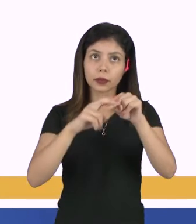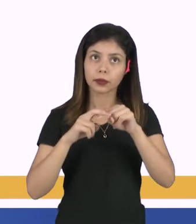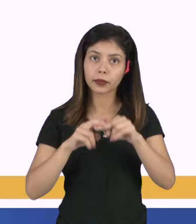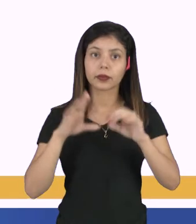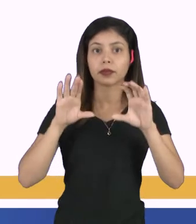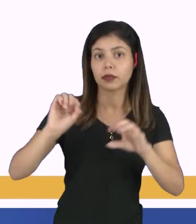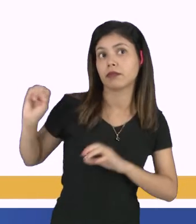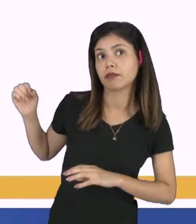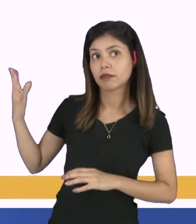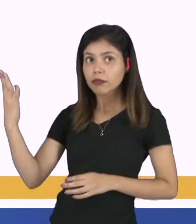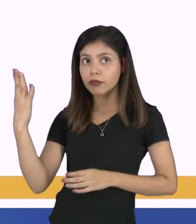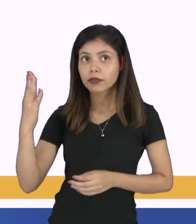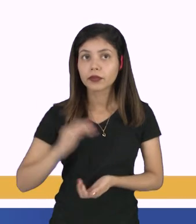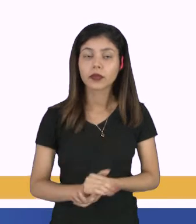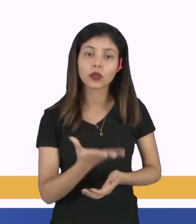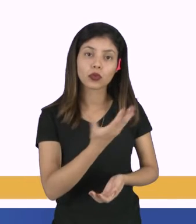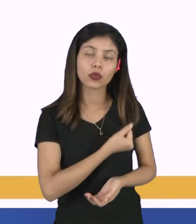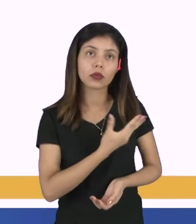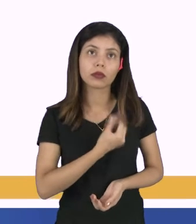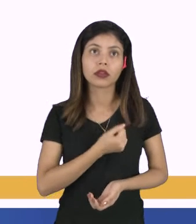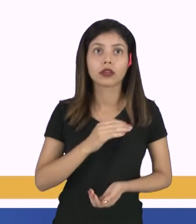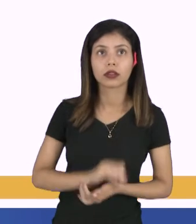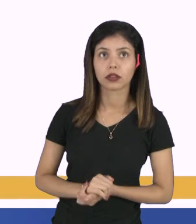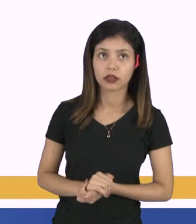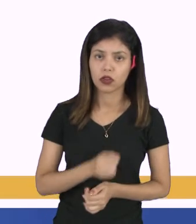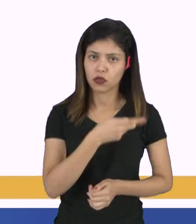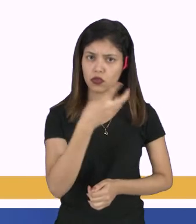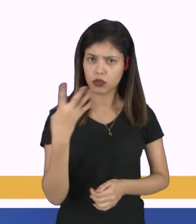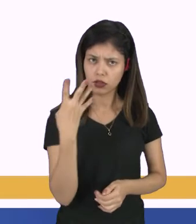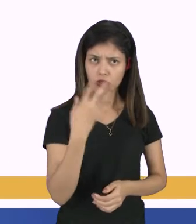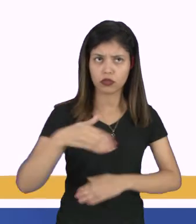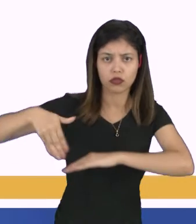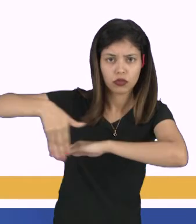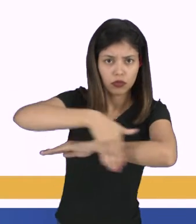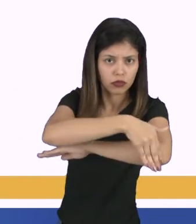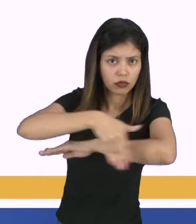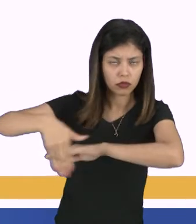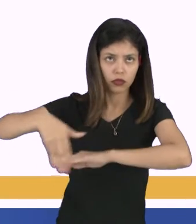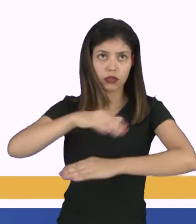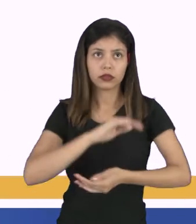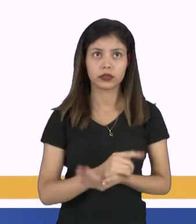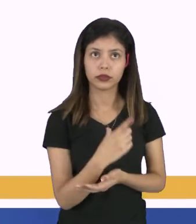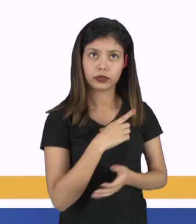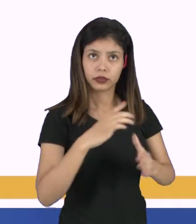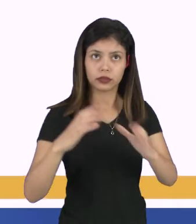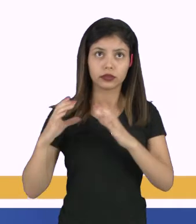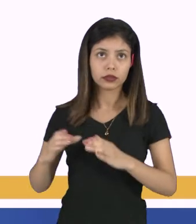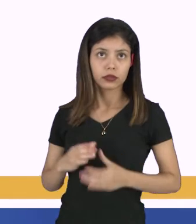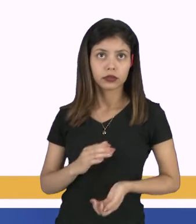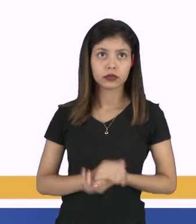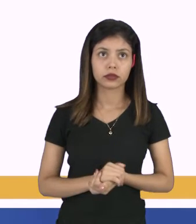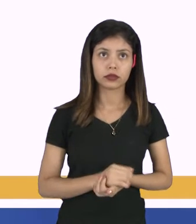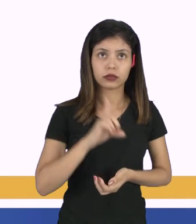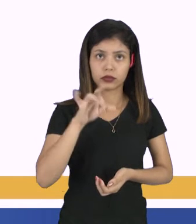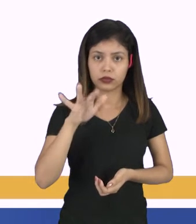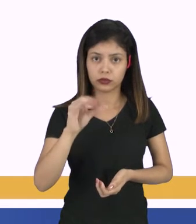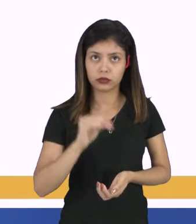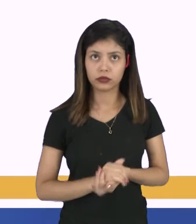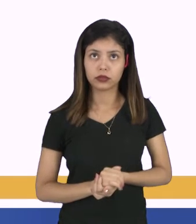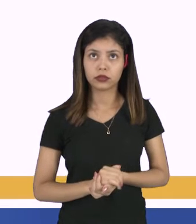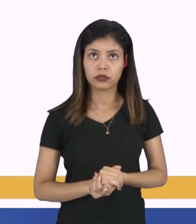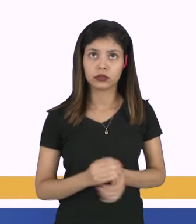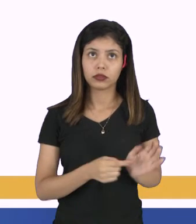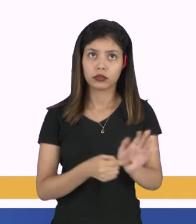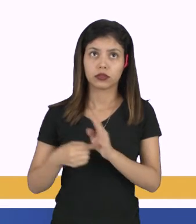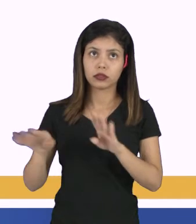Então, nesse caso, né, esse número é o valor numérico da quantidade de ruas, né, que tem no bairro de Bruno. E essa quantidade